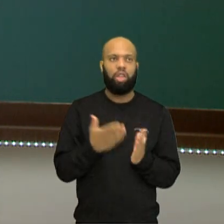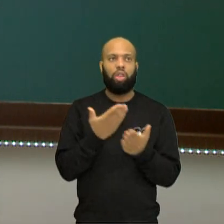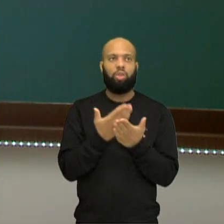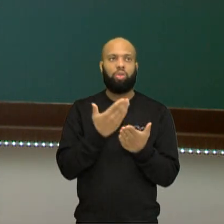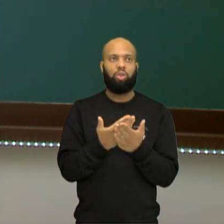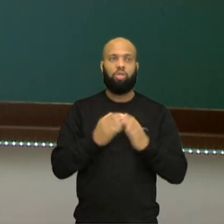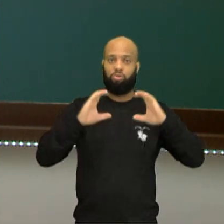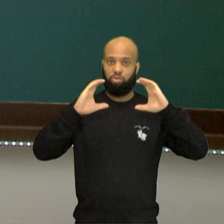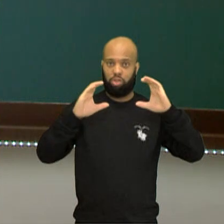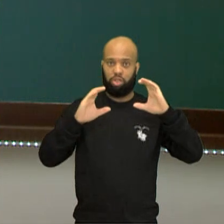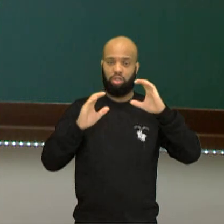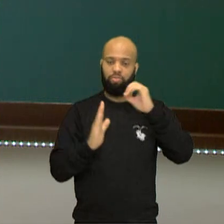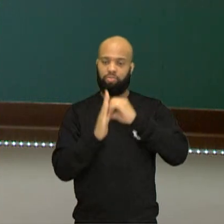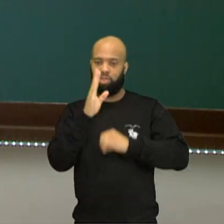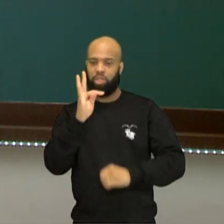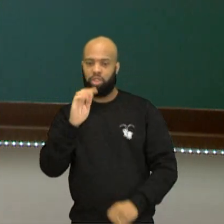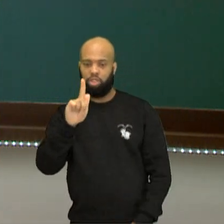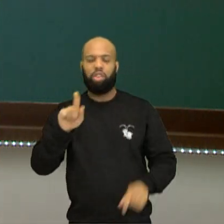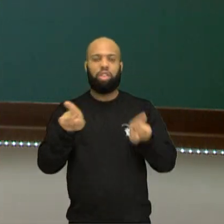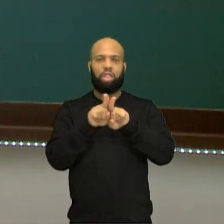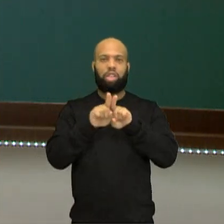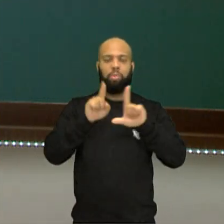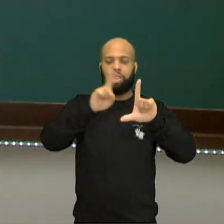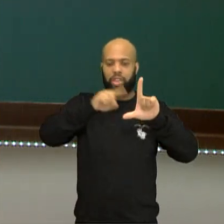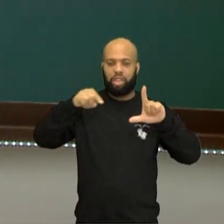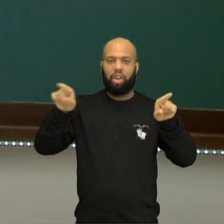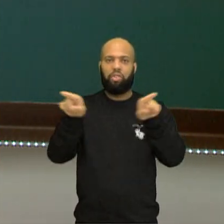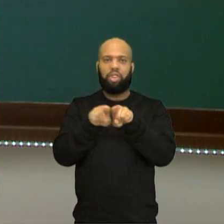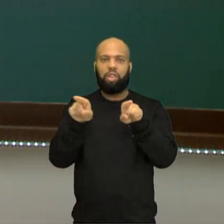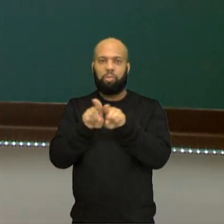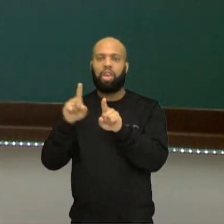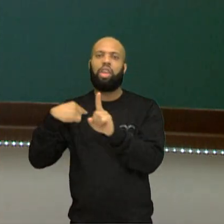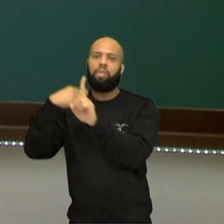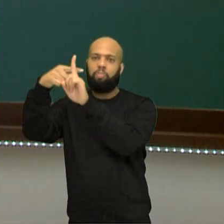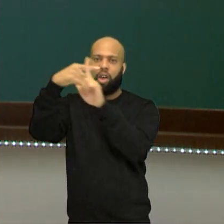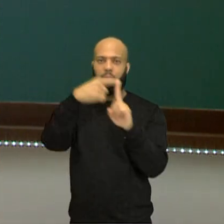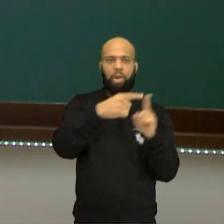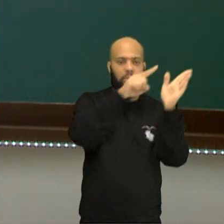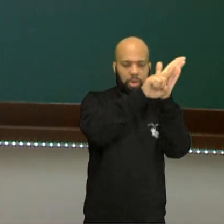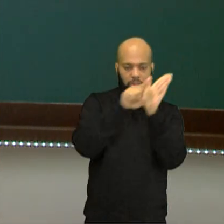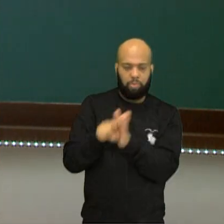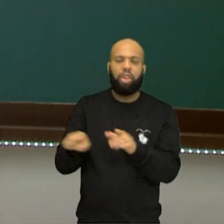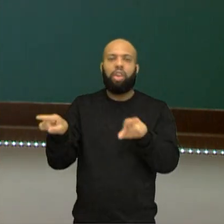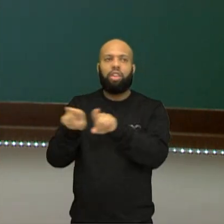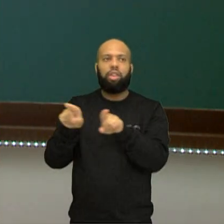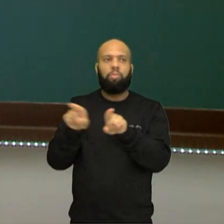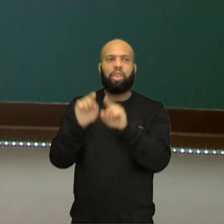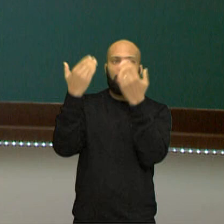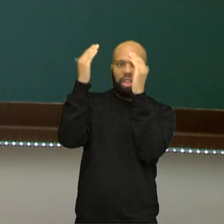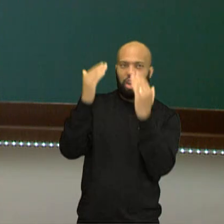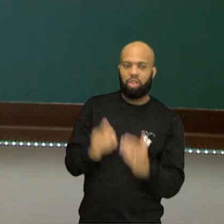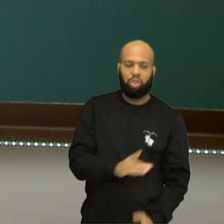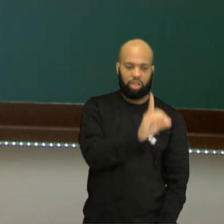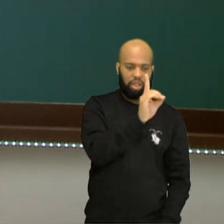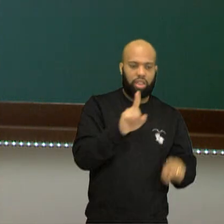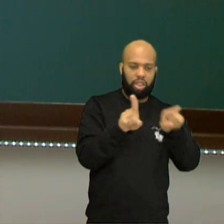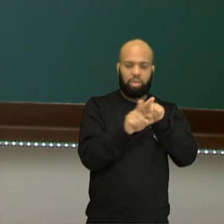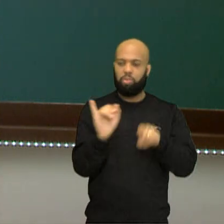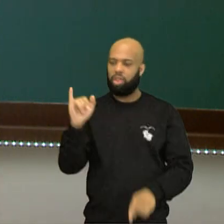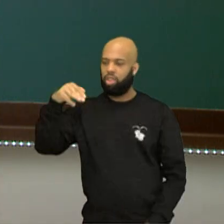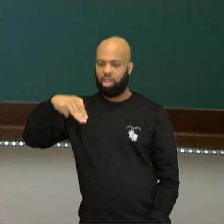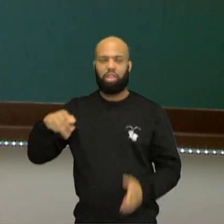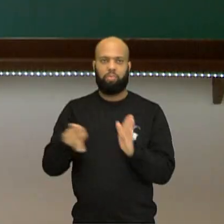a função tangente, os gráficos, os sinais e também analisamos aí o domínio e a imagem dessa